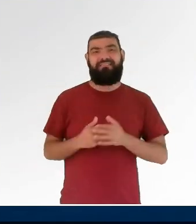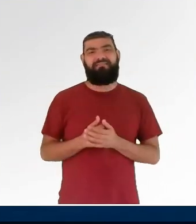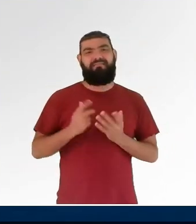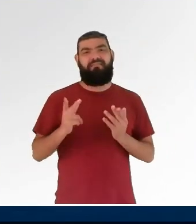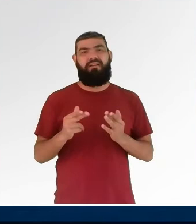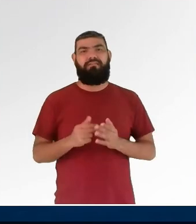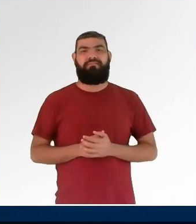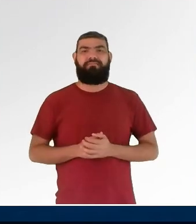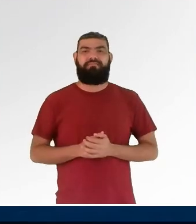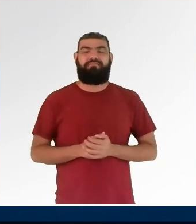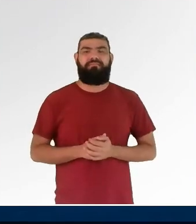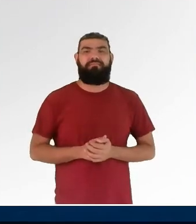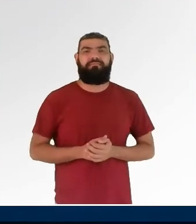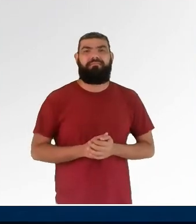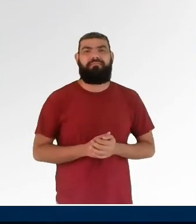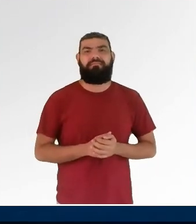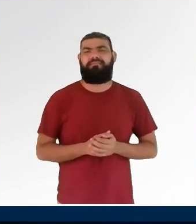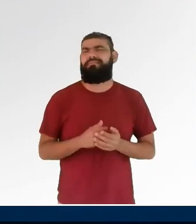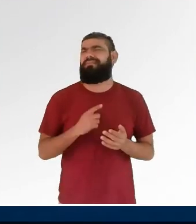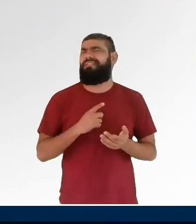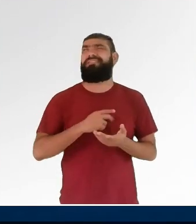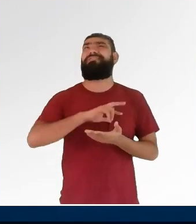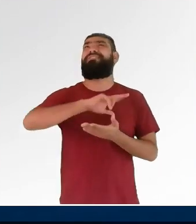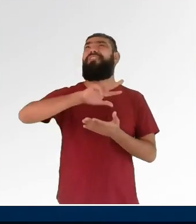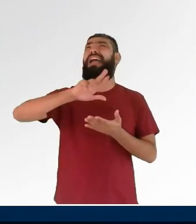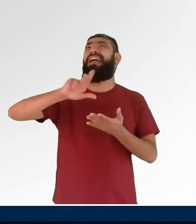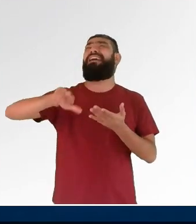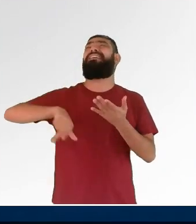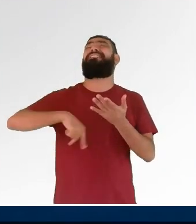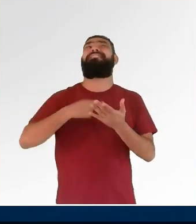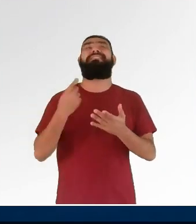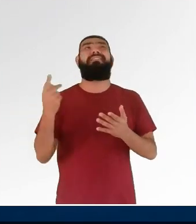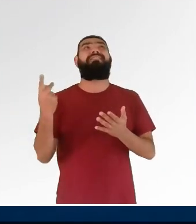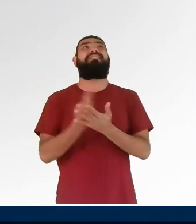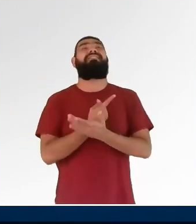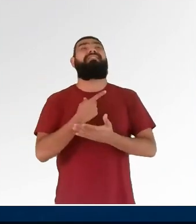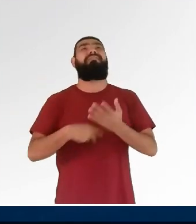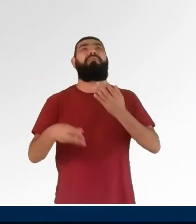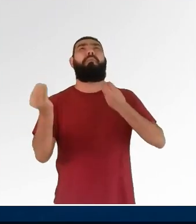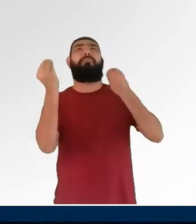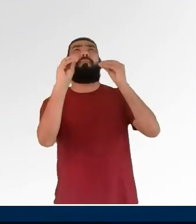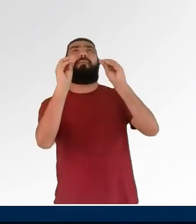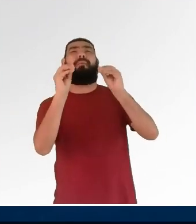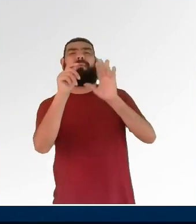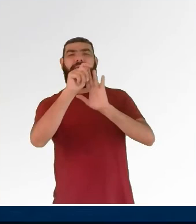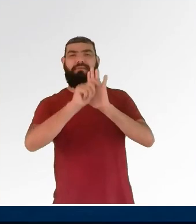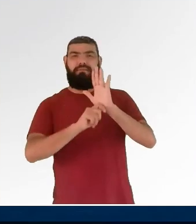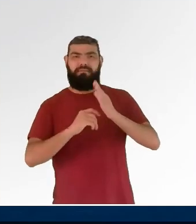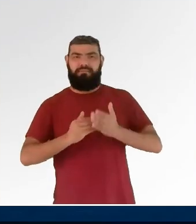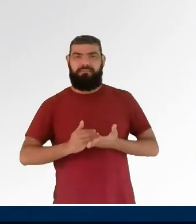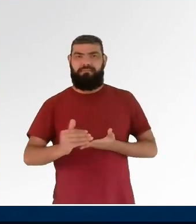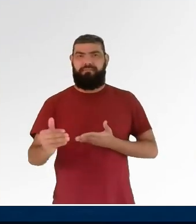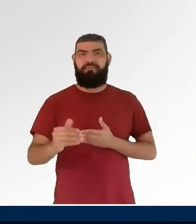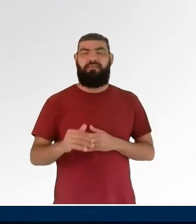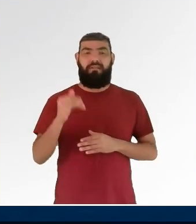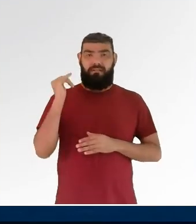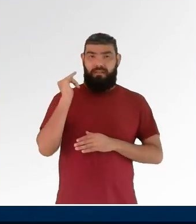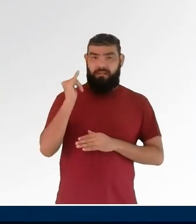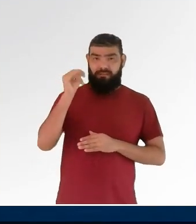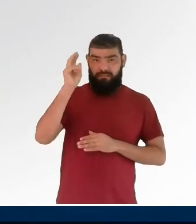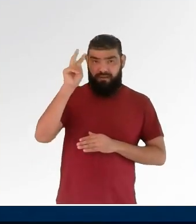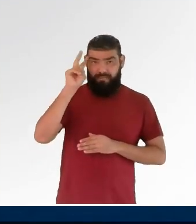São diversas situações que nós temos e nós vamos construindo a narrativa a partir disto. A narrativa, você vai lembrar de quê? De uma